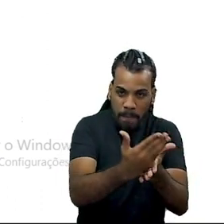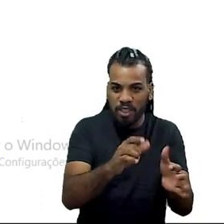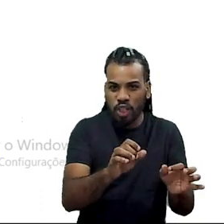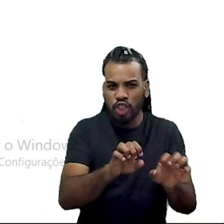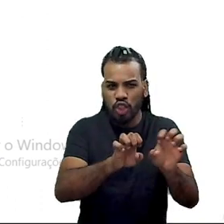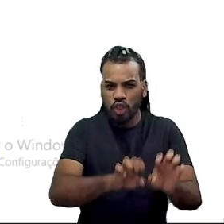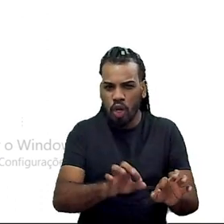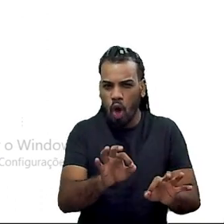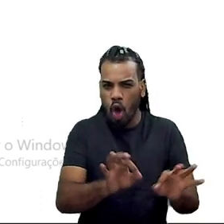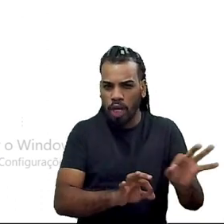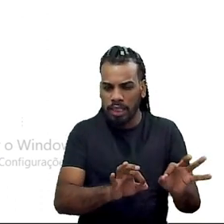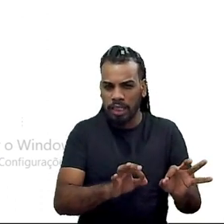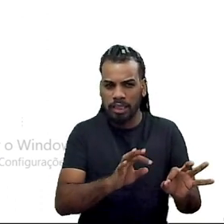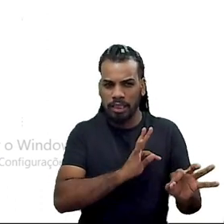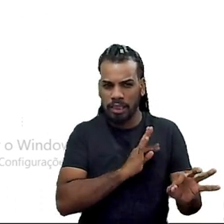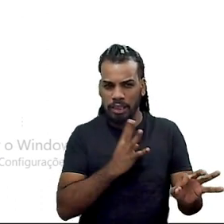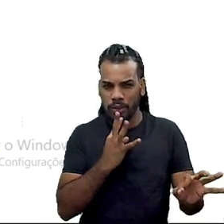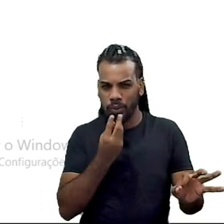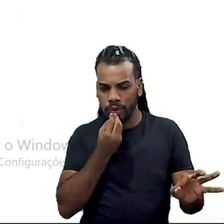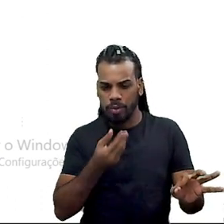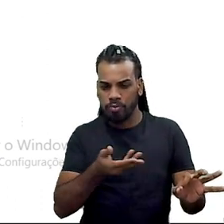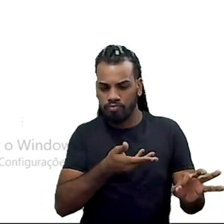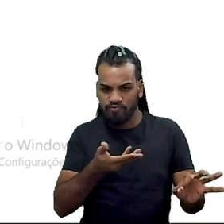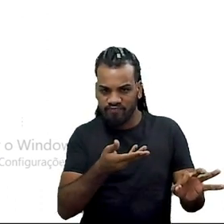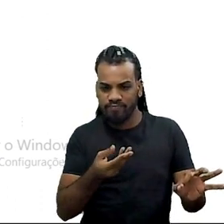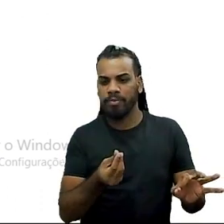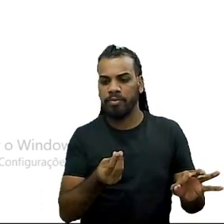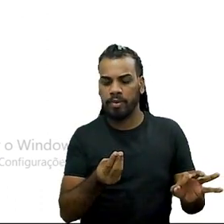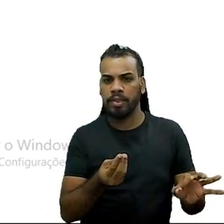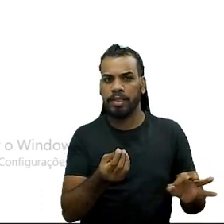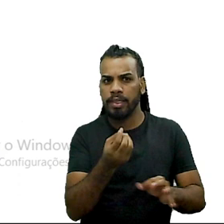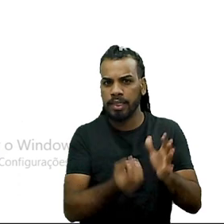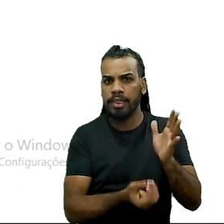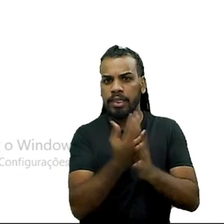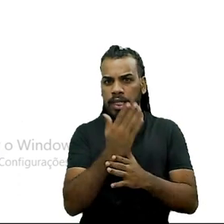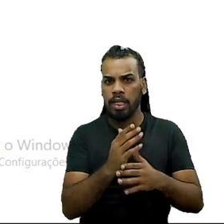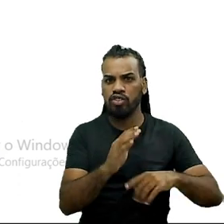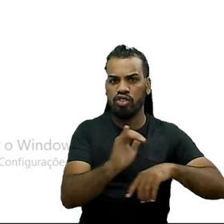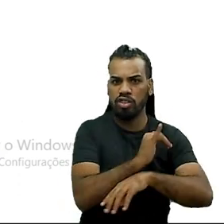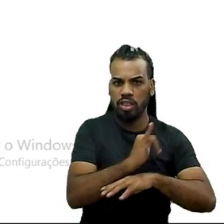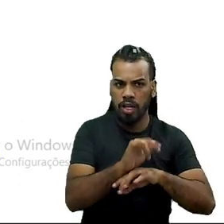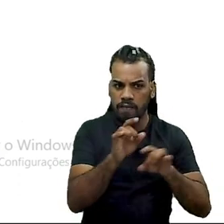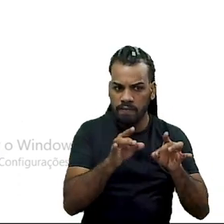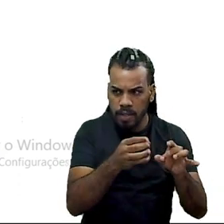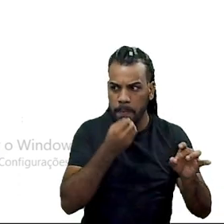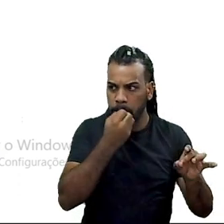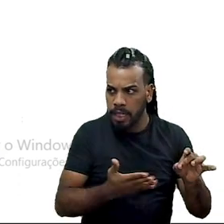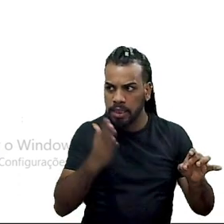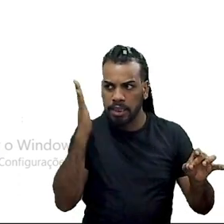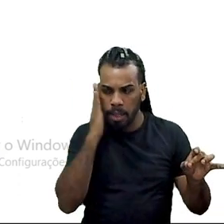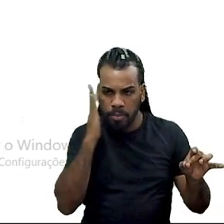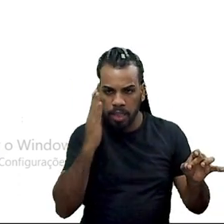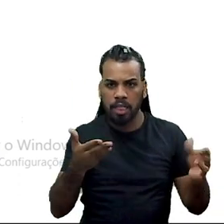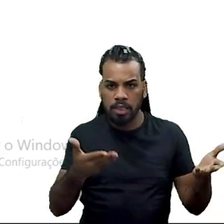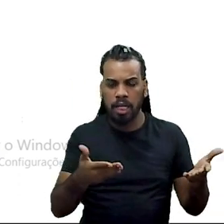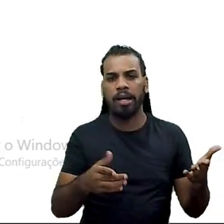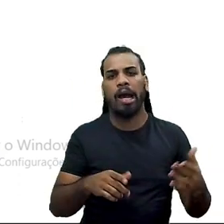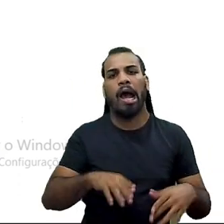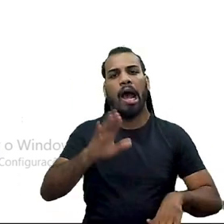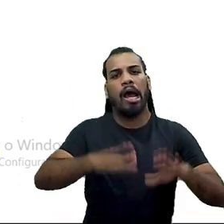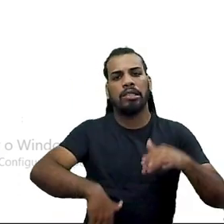tem algumas técnicas, não aprende como criar critérios para saber vender bem a crédito, aí ocorre a